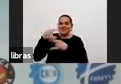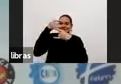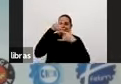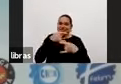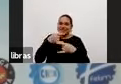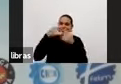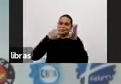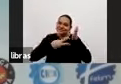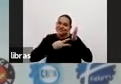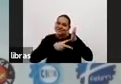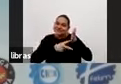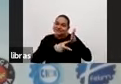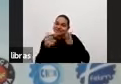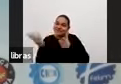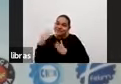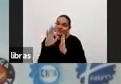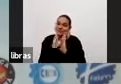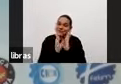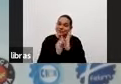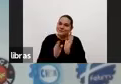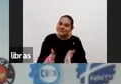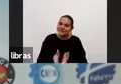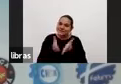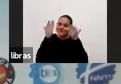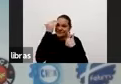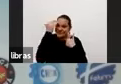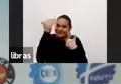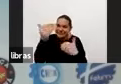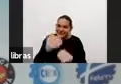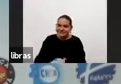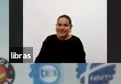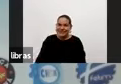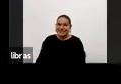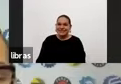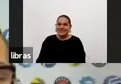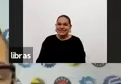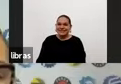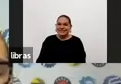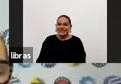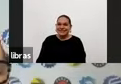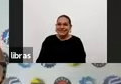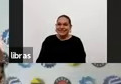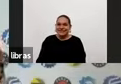SMC, trazendo esse conteúdo maravilhoso. É com você, Fernando.